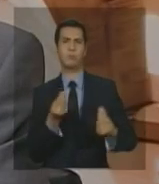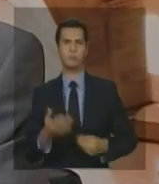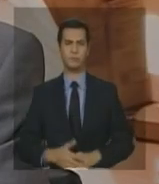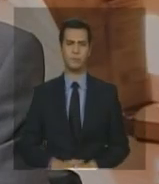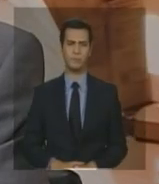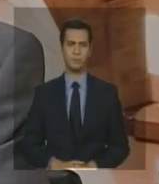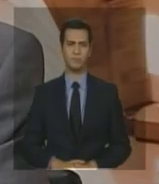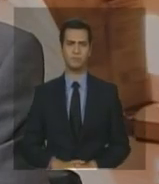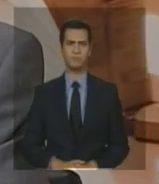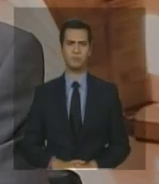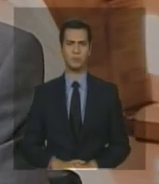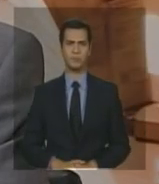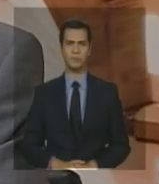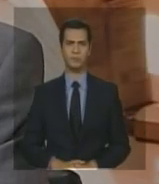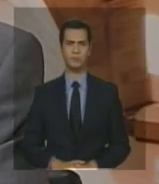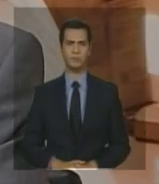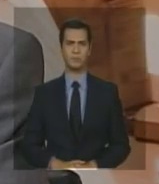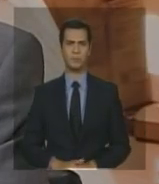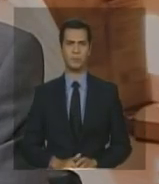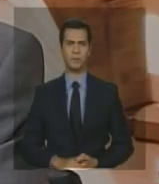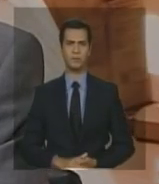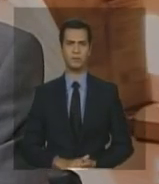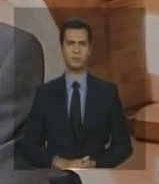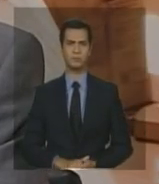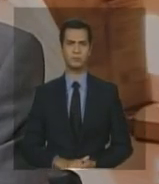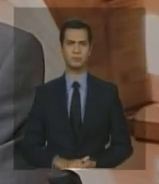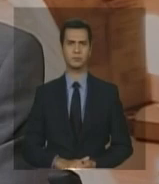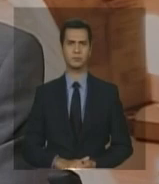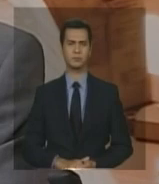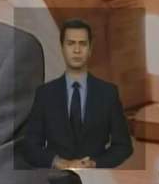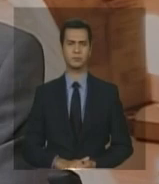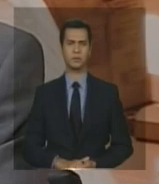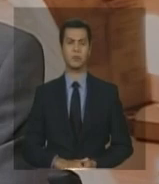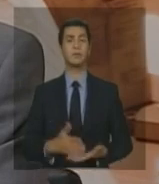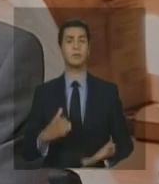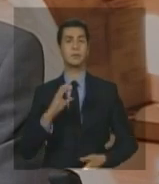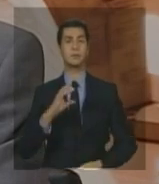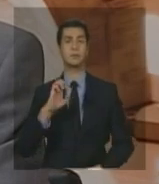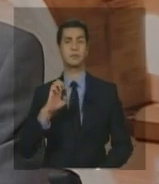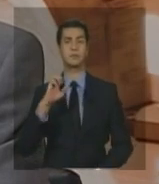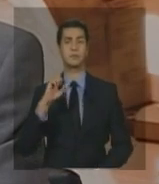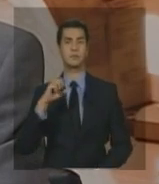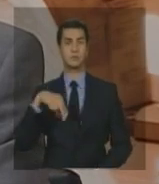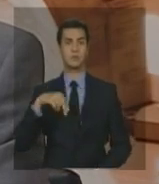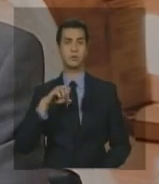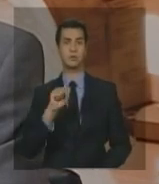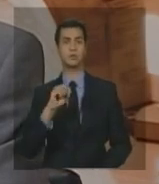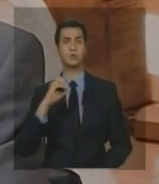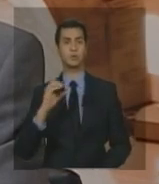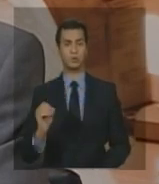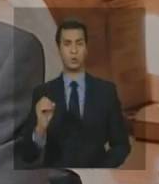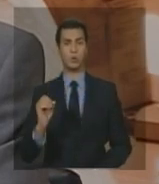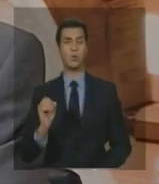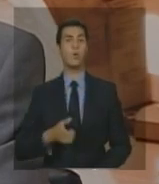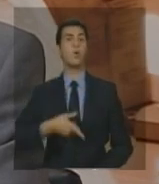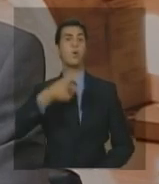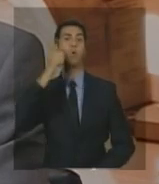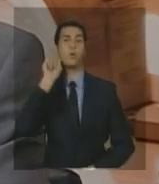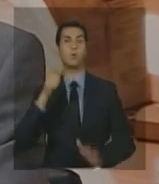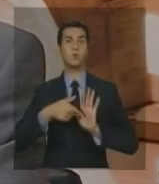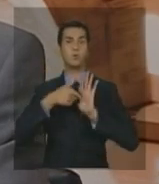O censo ele foi apresentado ontem, né, dia 16. Nós ainda não temos